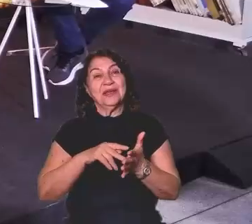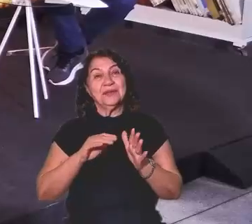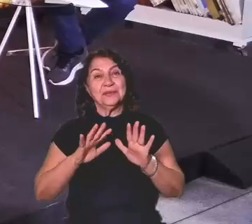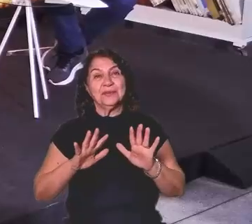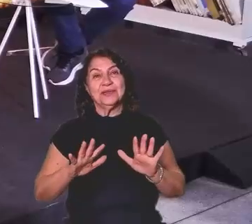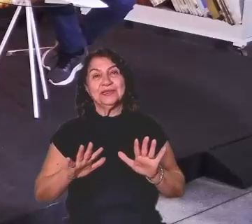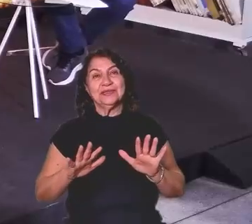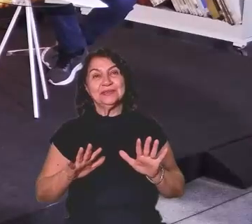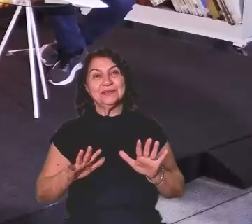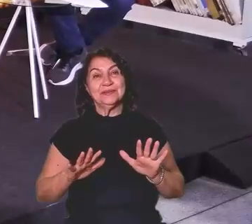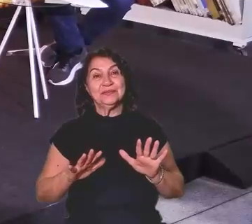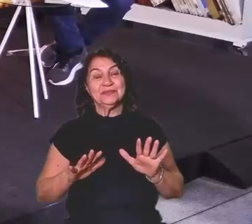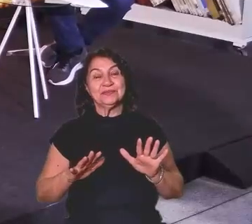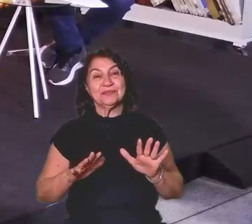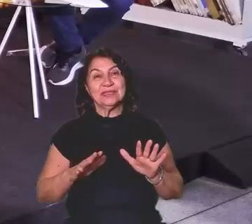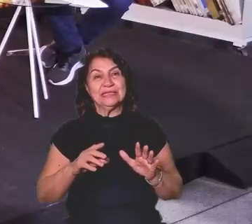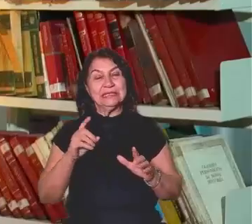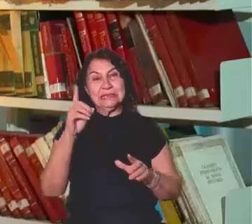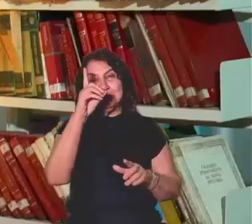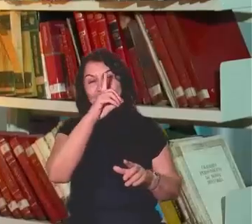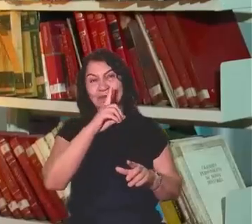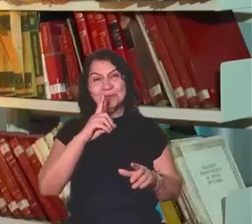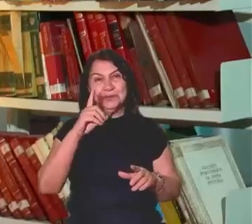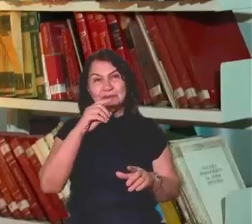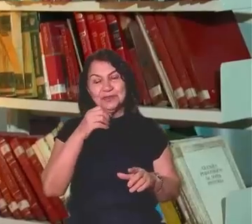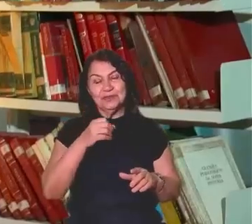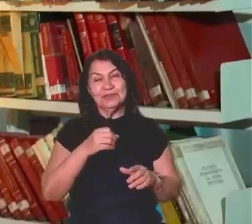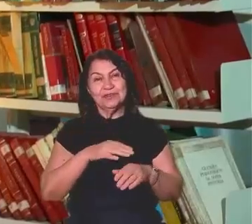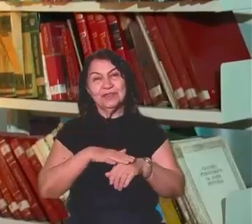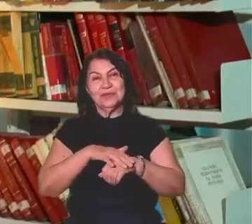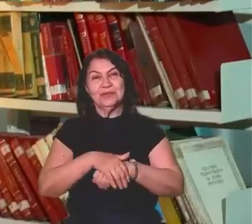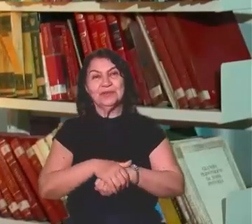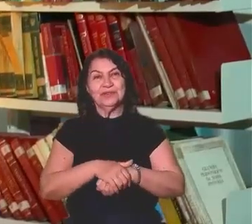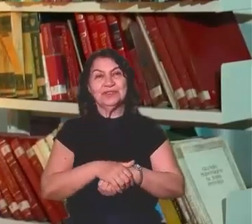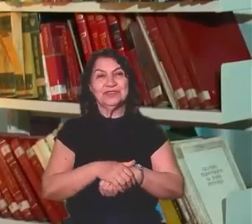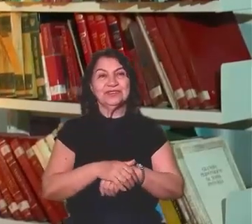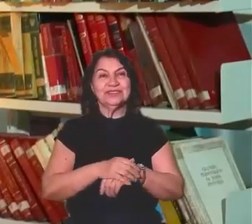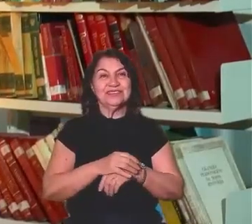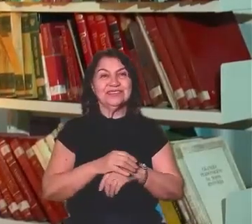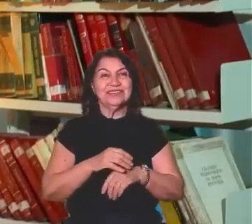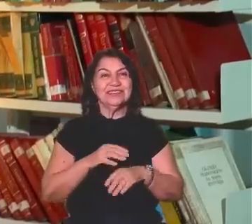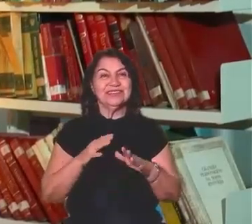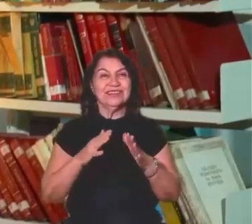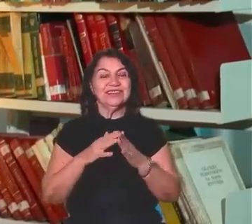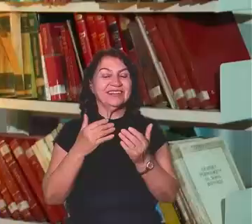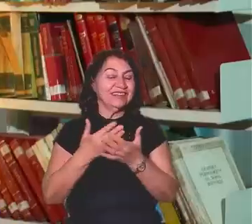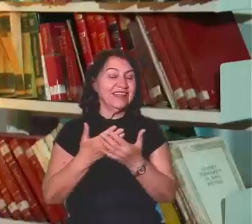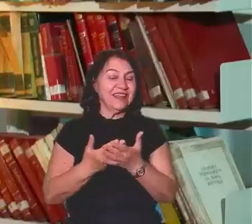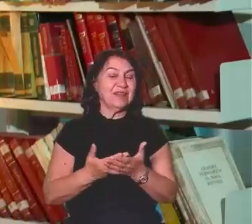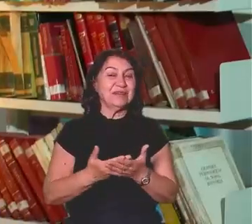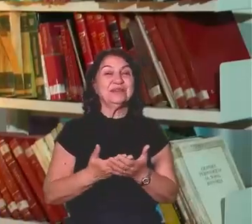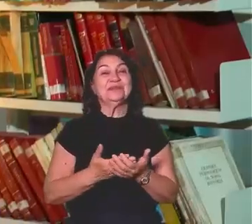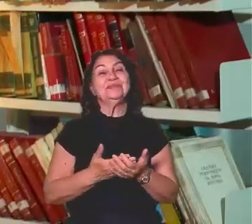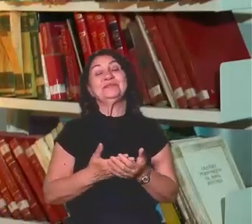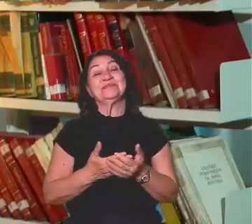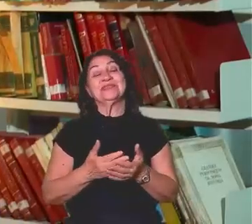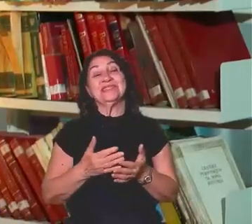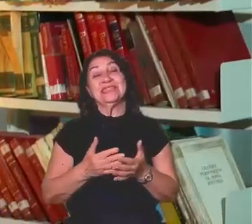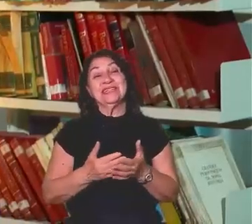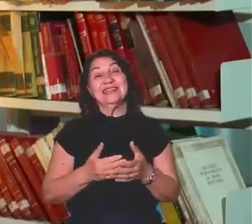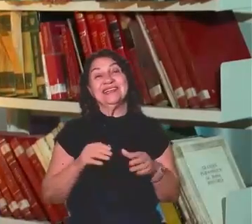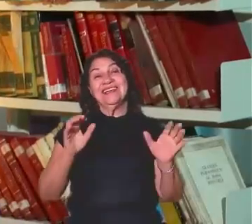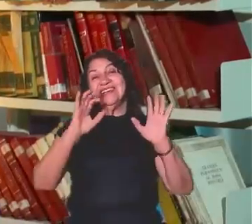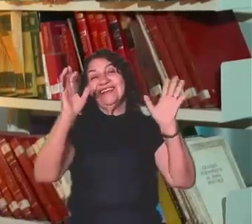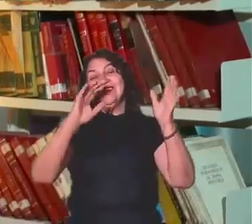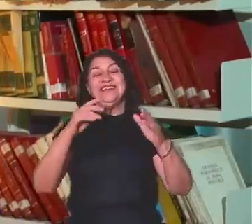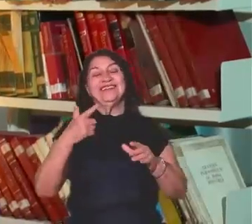Mas se você chega no domingo à noite, fala, amanhã é segunda, tem aula, galera? Hoje é sexta-feira, talvez alguém tenha aula aí. Você fala assim, hoje não tem aula mais.